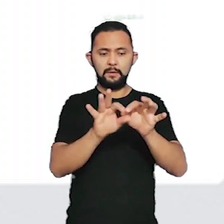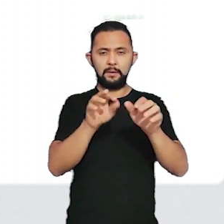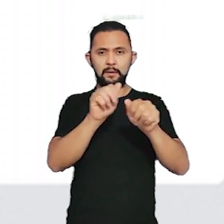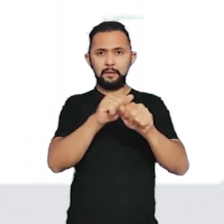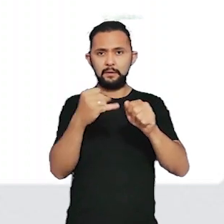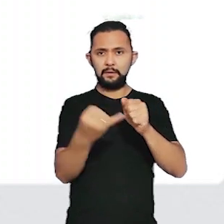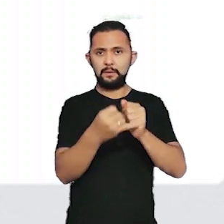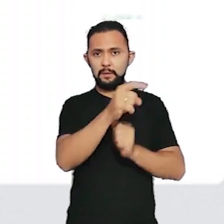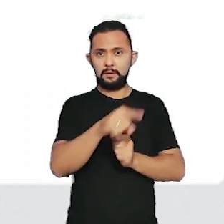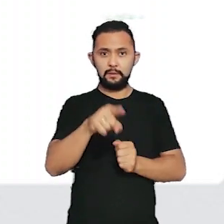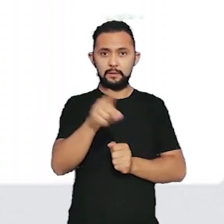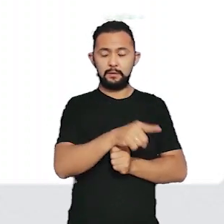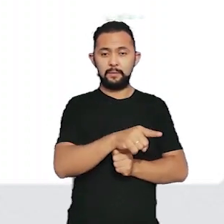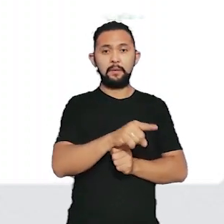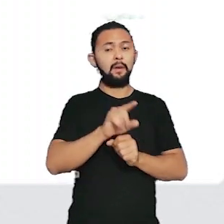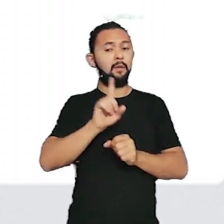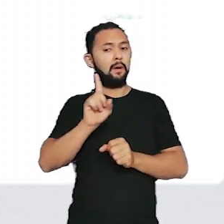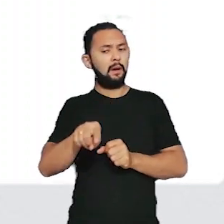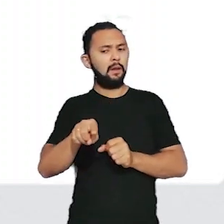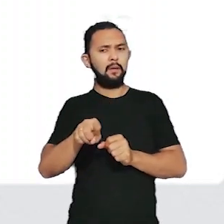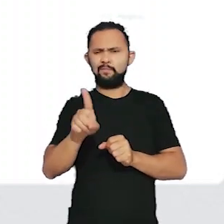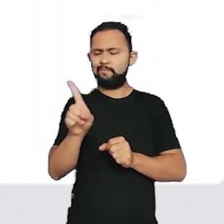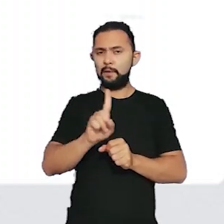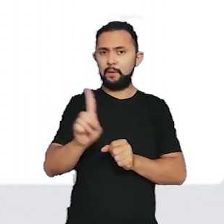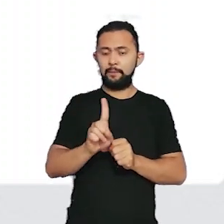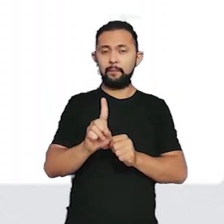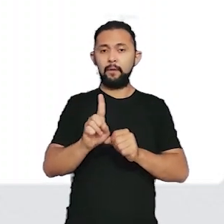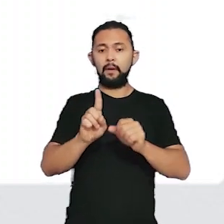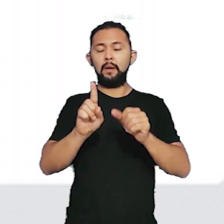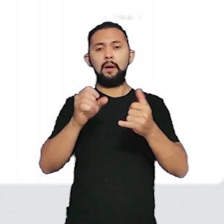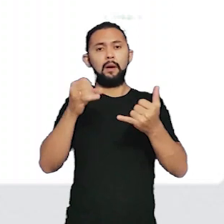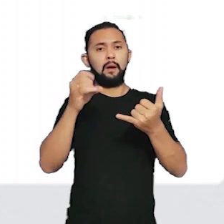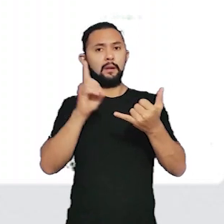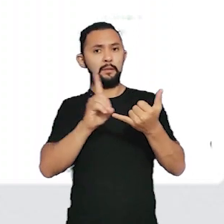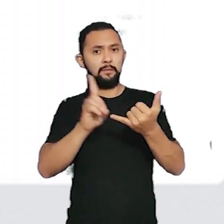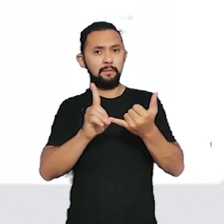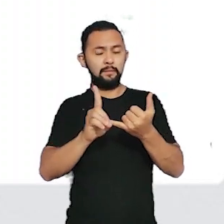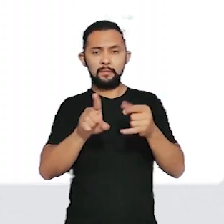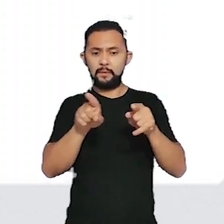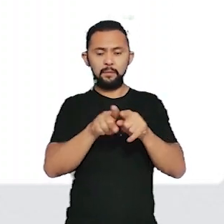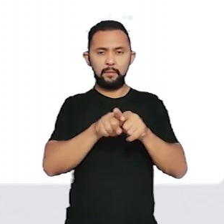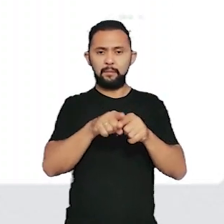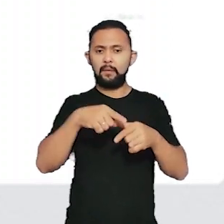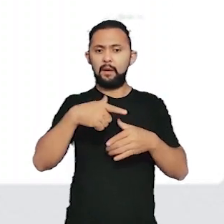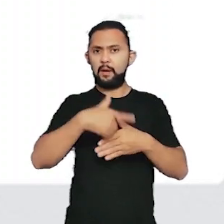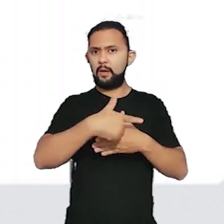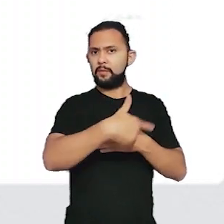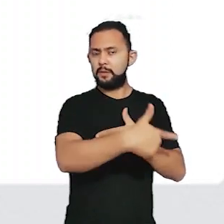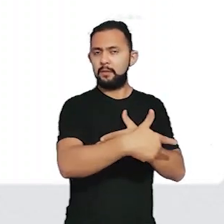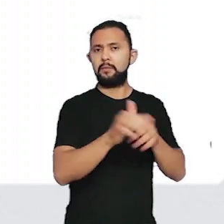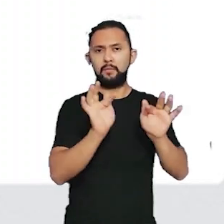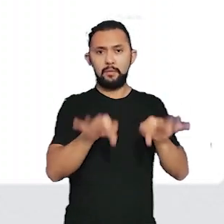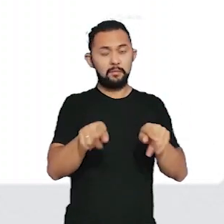oração destacada, ela não é objetiva direta, ela não é adverbial causal, ela não é adverbial final. Ela